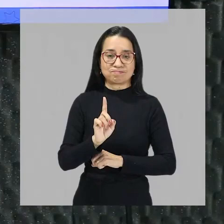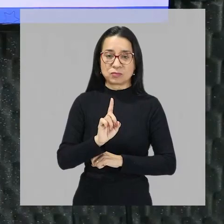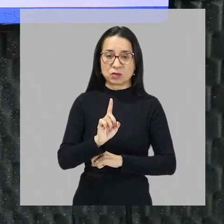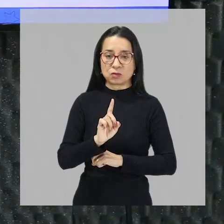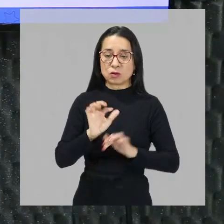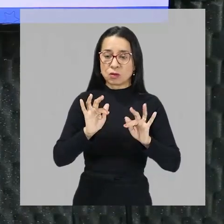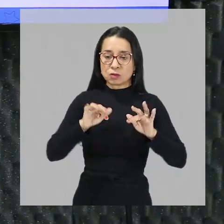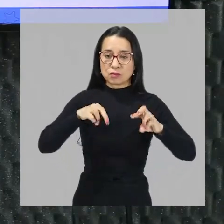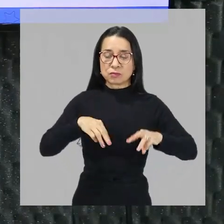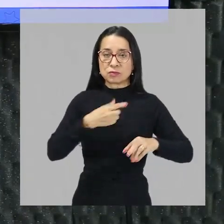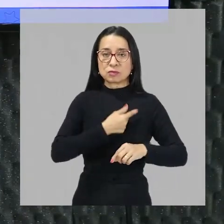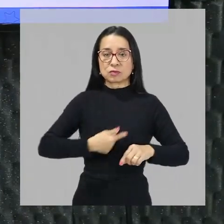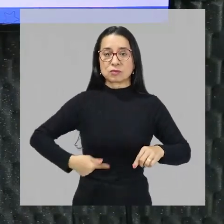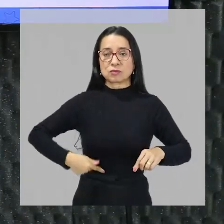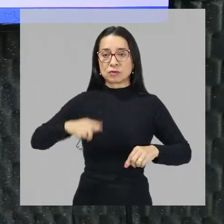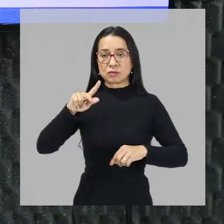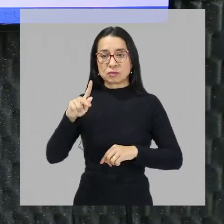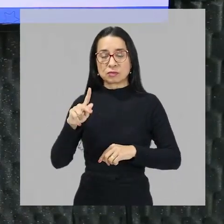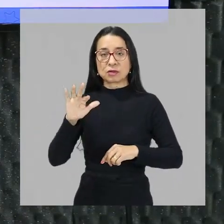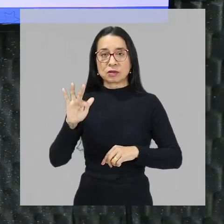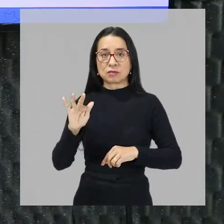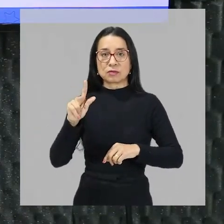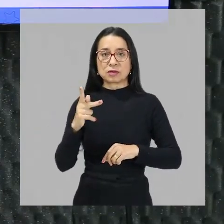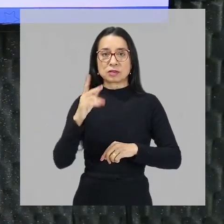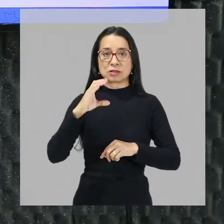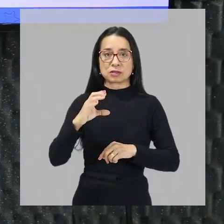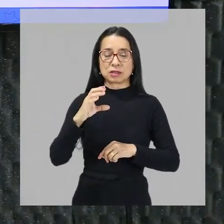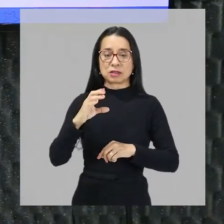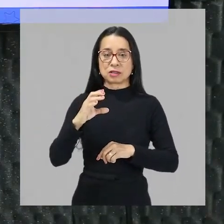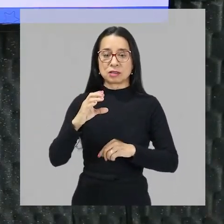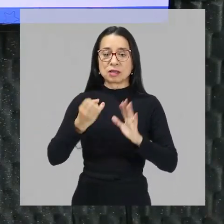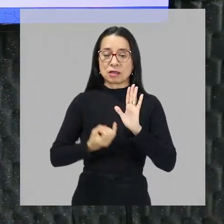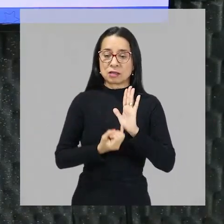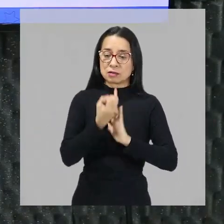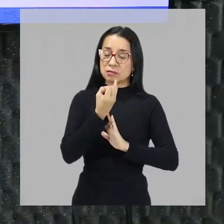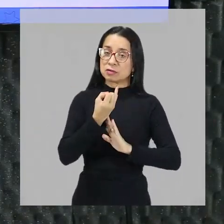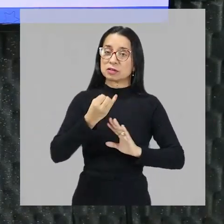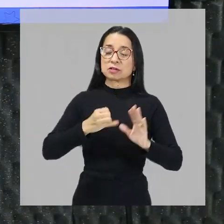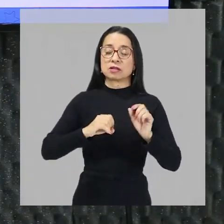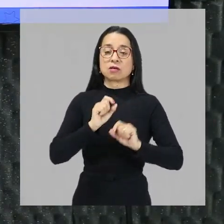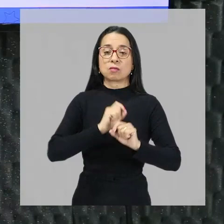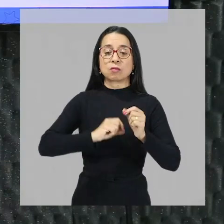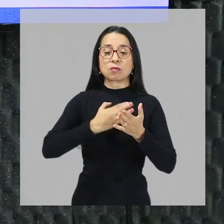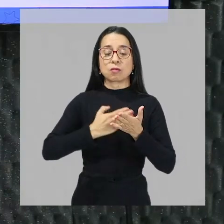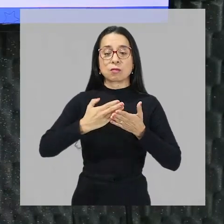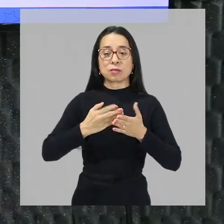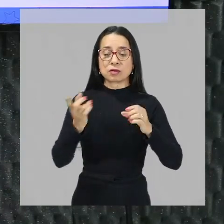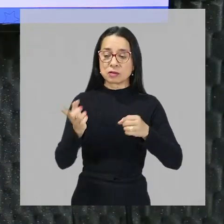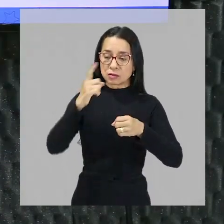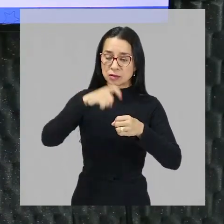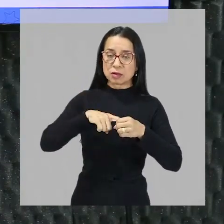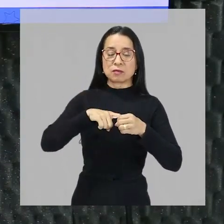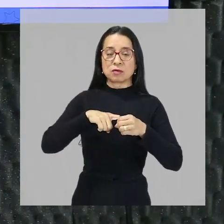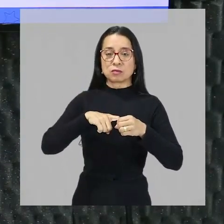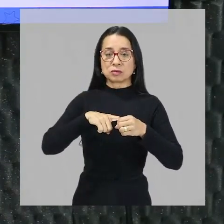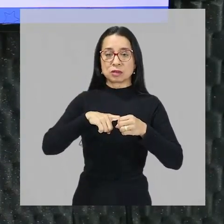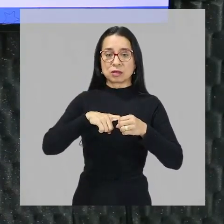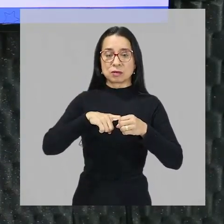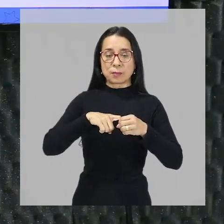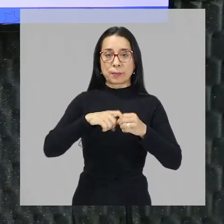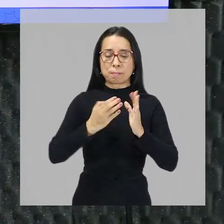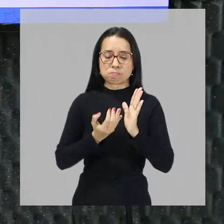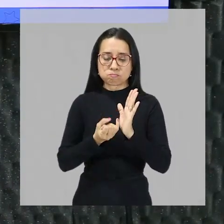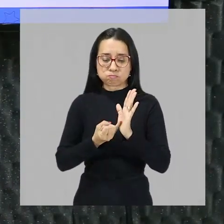Henrique, você percebe que a inflação ela começa a voltar a uma escala que desde 94,